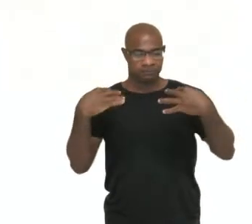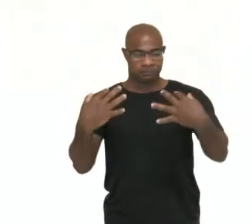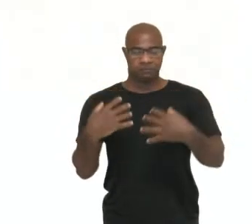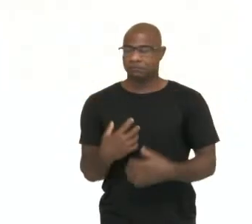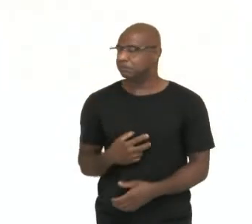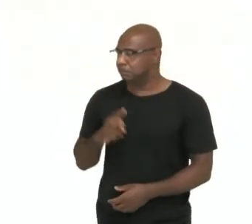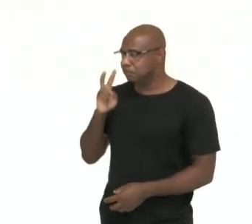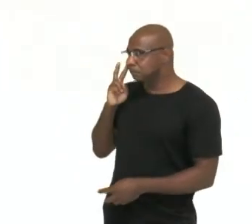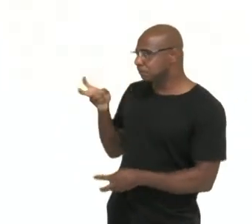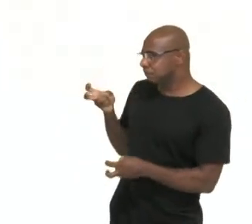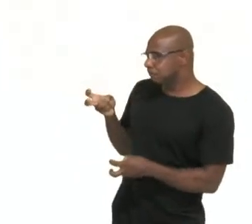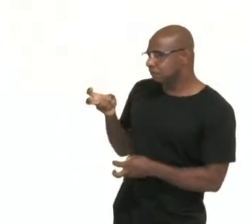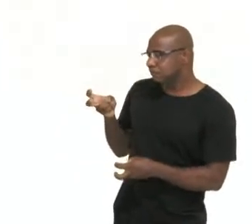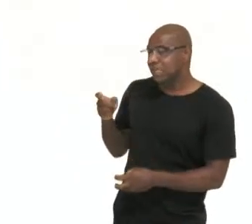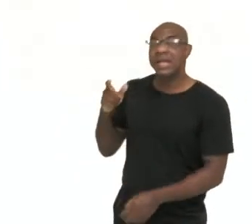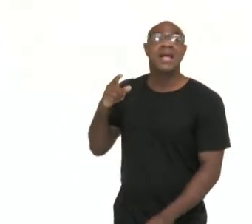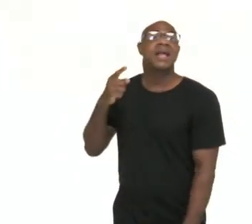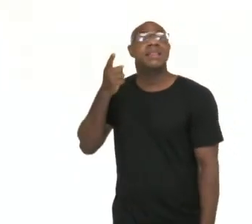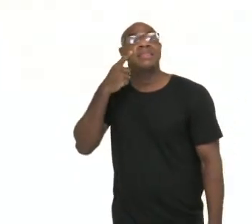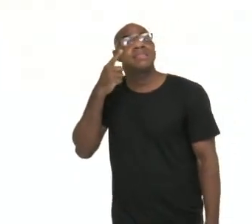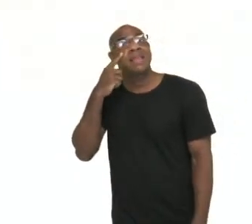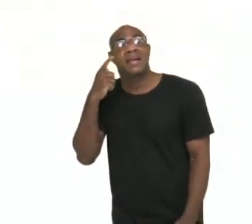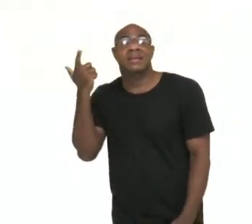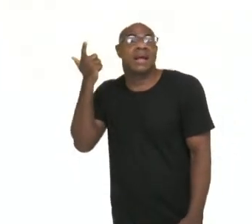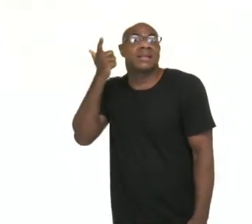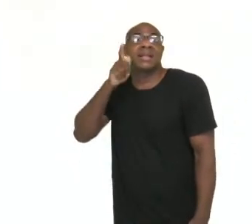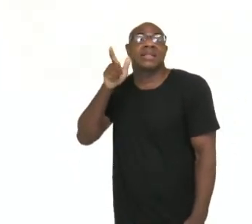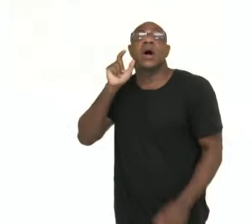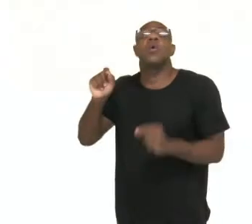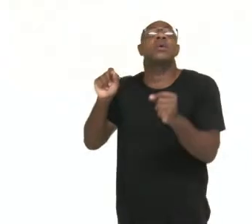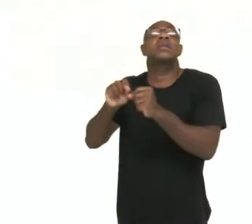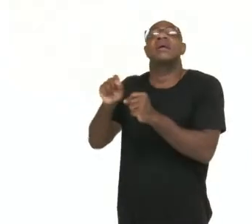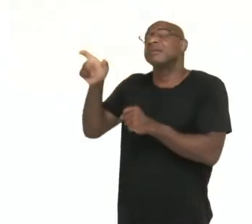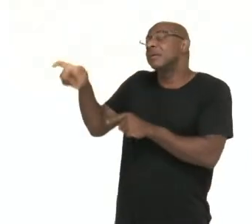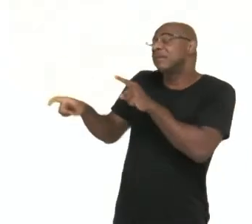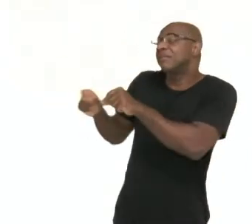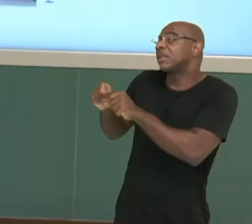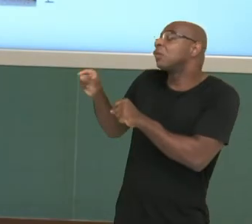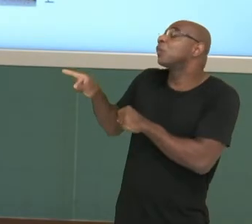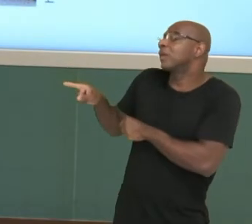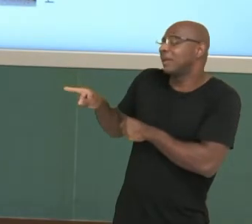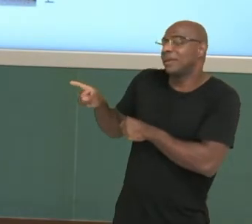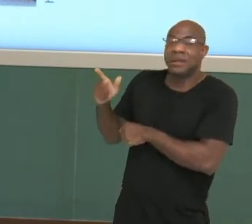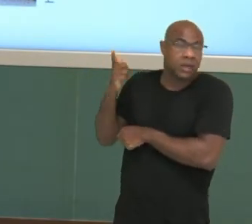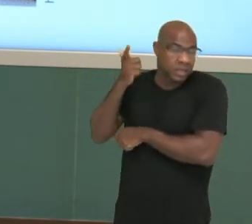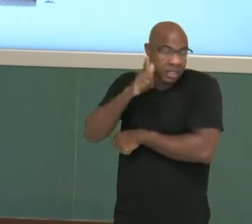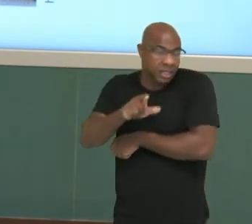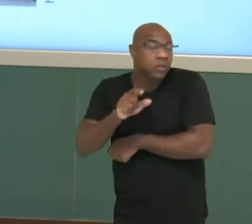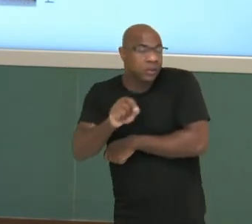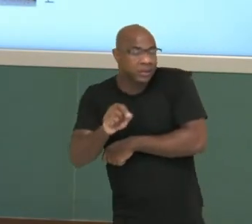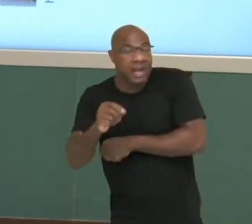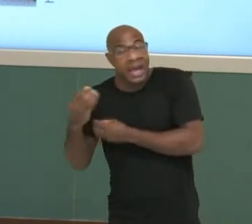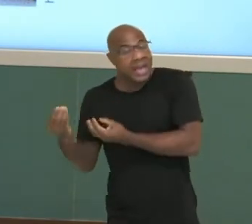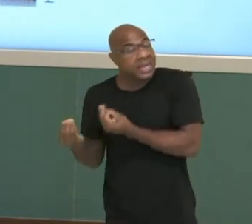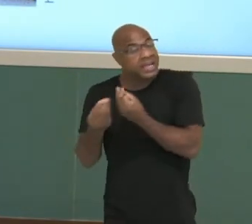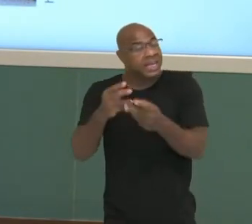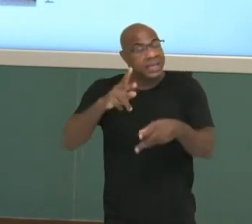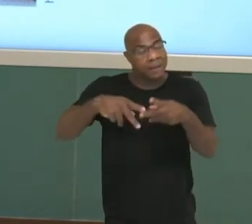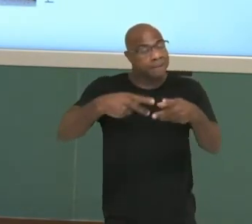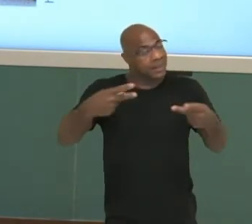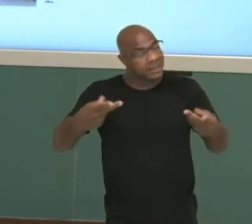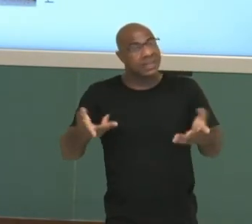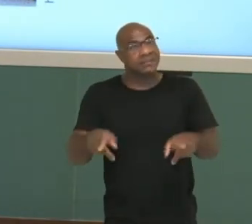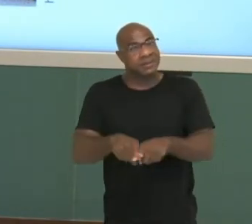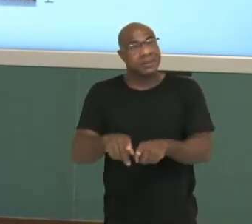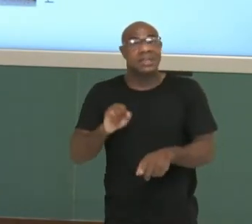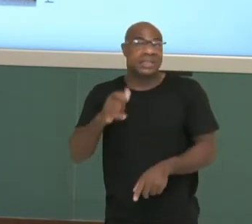mímica. Quem acertar ganha alguma forma de prêmio ou também ganha a possibilidade de estar ali reproduzindo